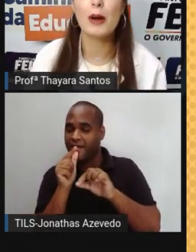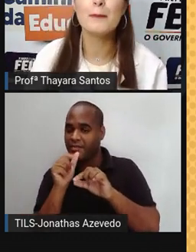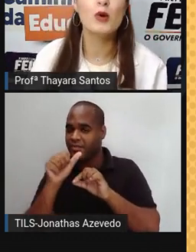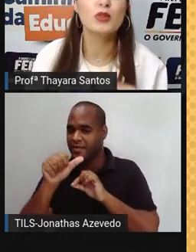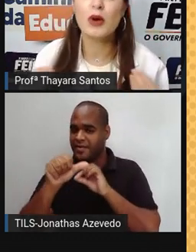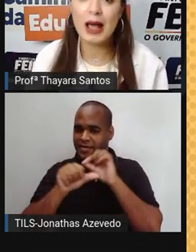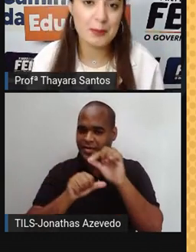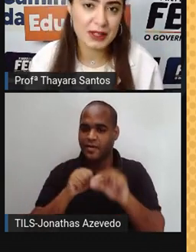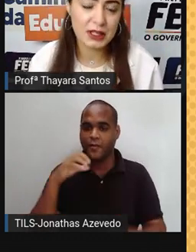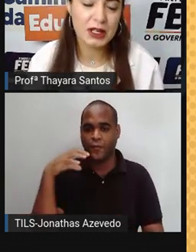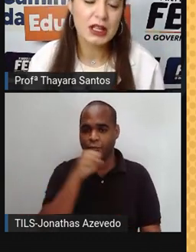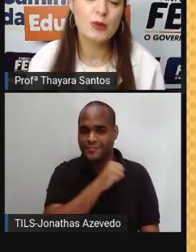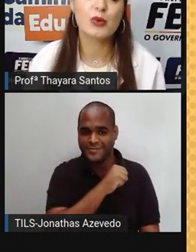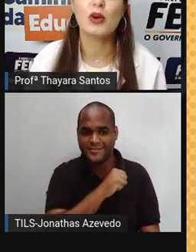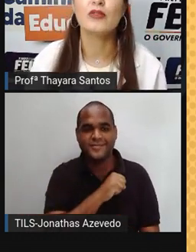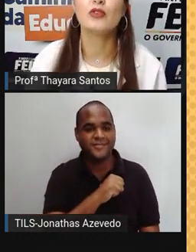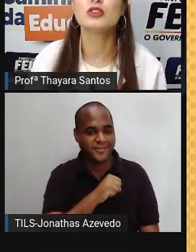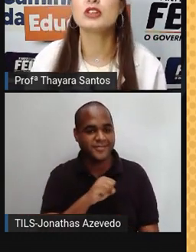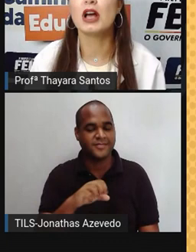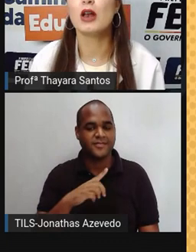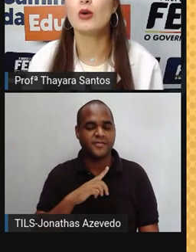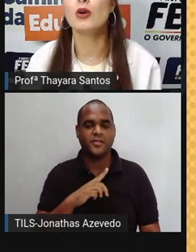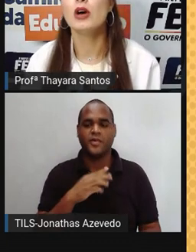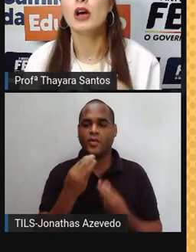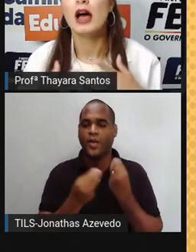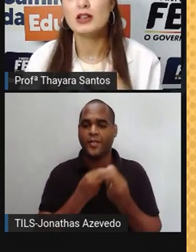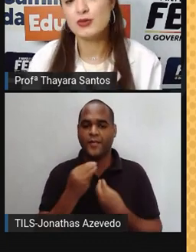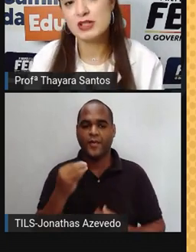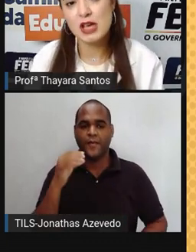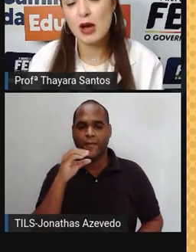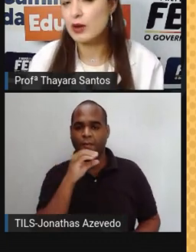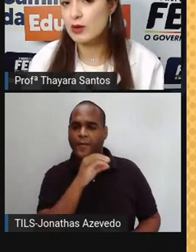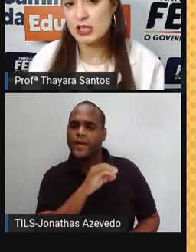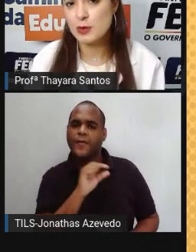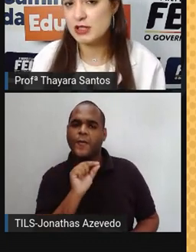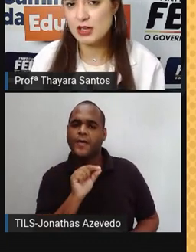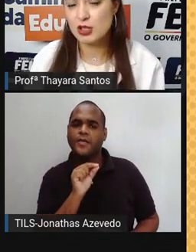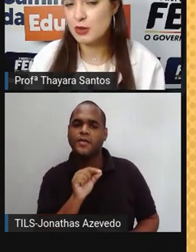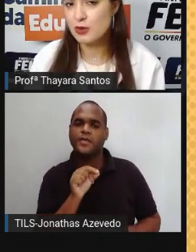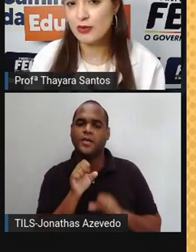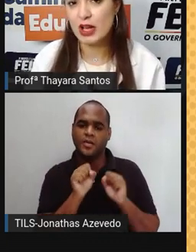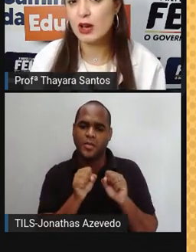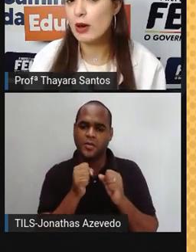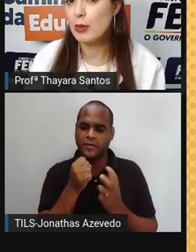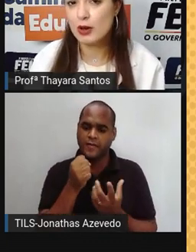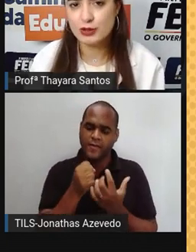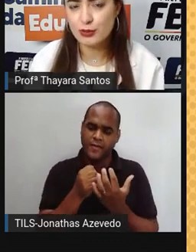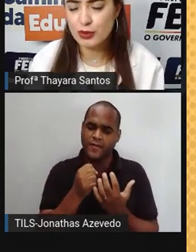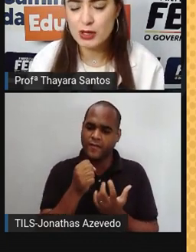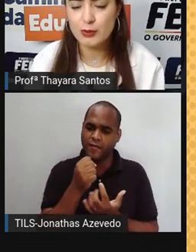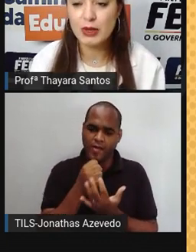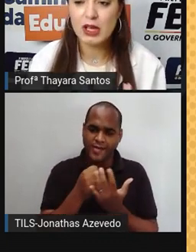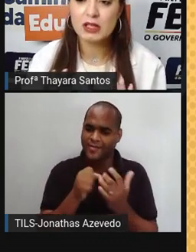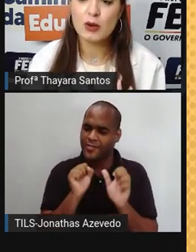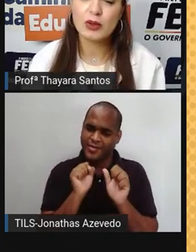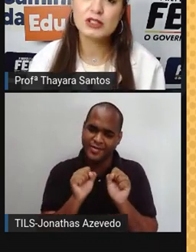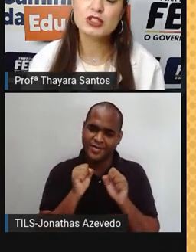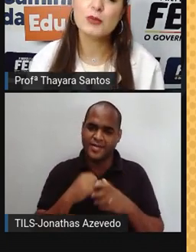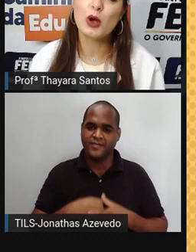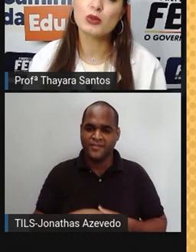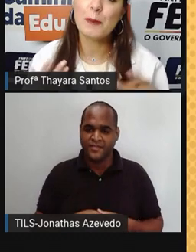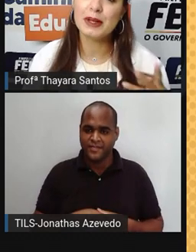de forma muito rápida e por uma fonte de calor artificial que no caso pode ser chama de uma vela ou a boca de um fogão